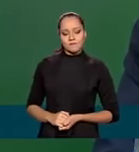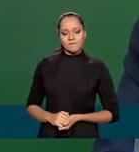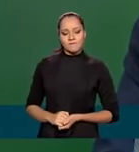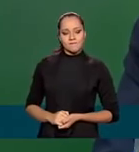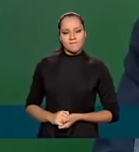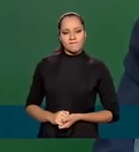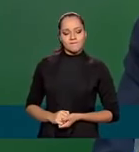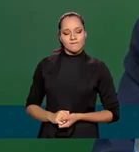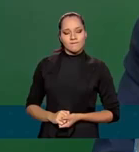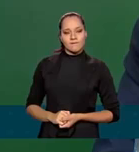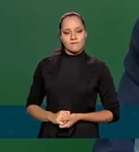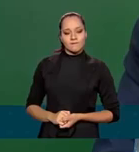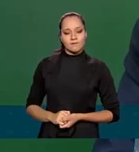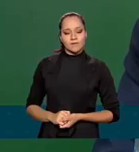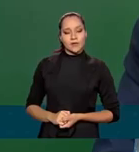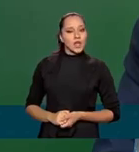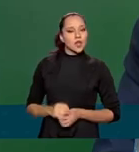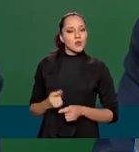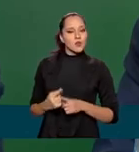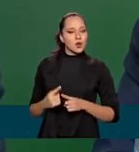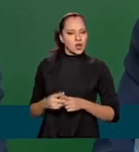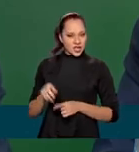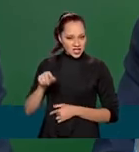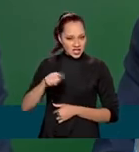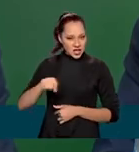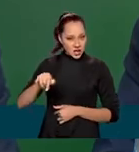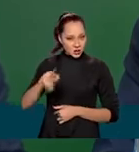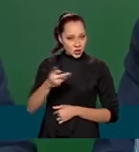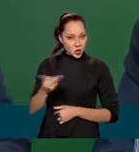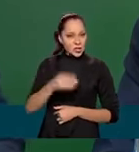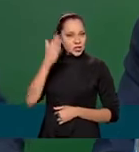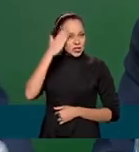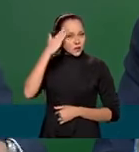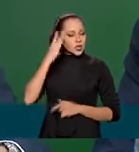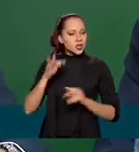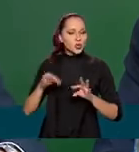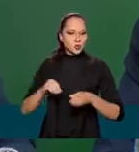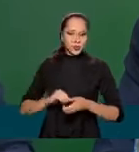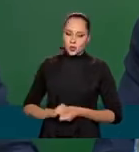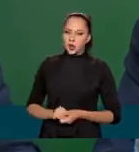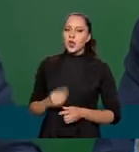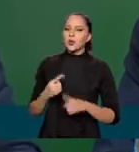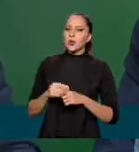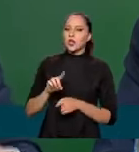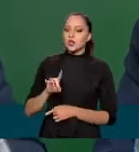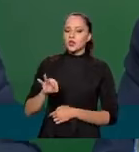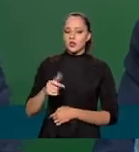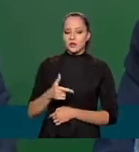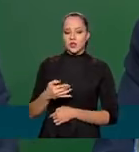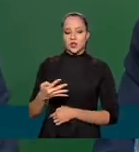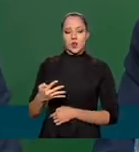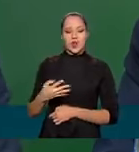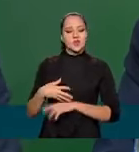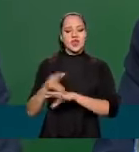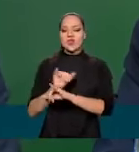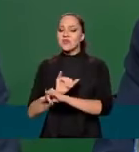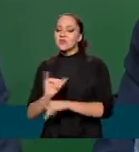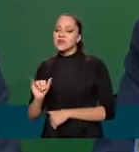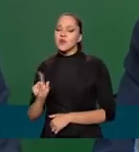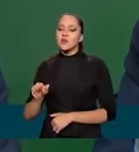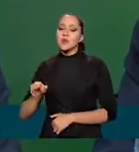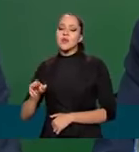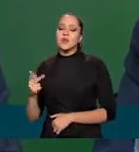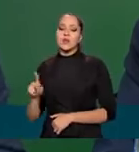bom E porque é que se ele sabia de tudo isto no dia 24 Ele não disse a seu